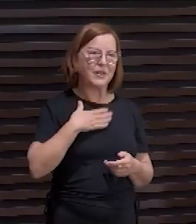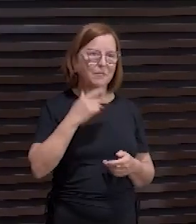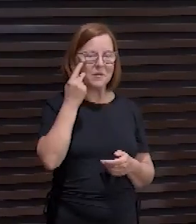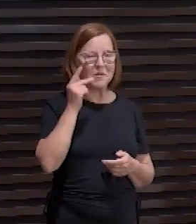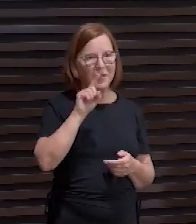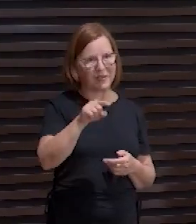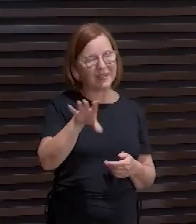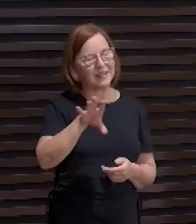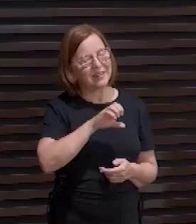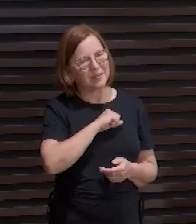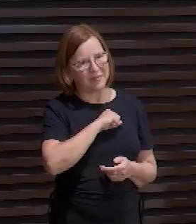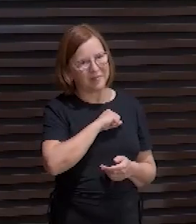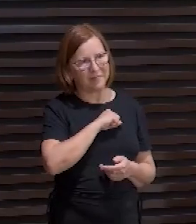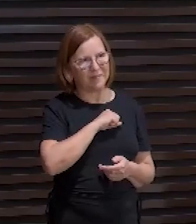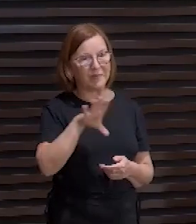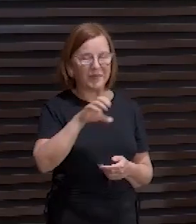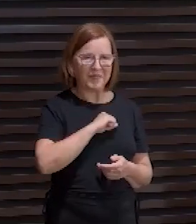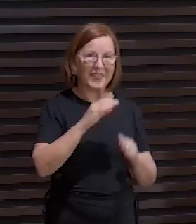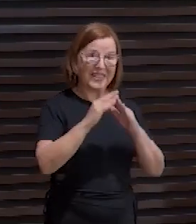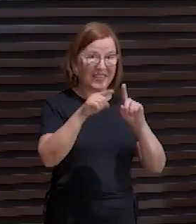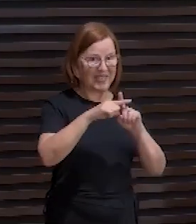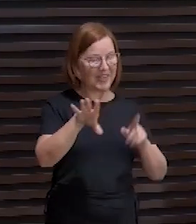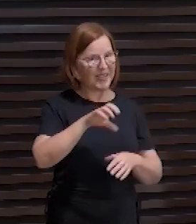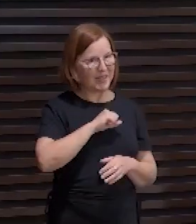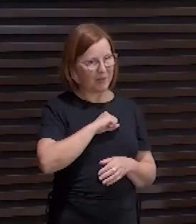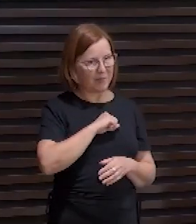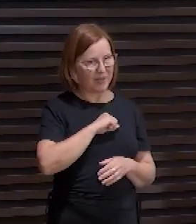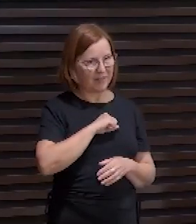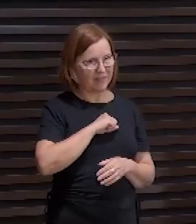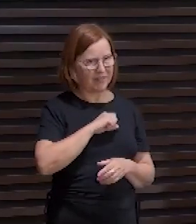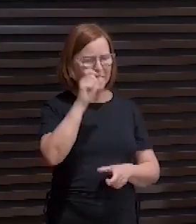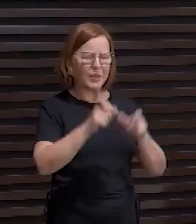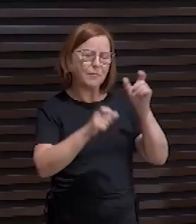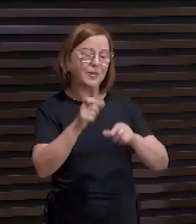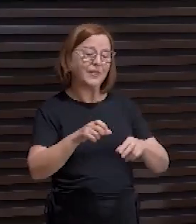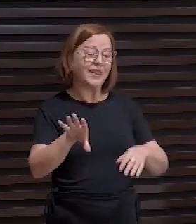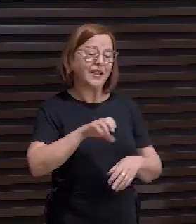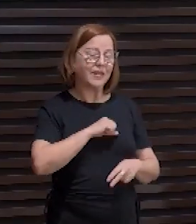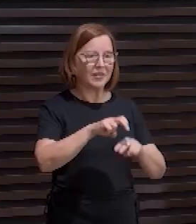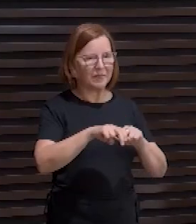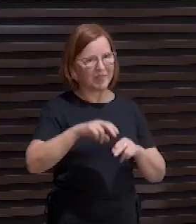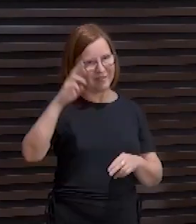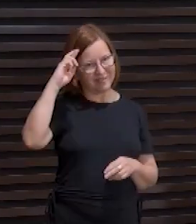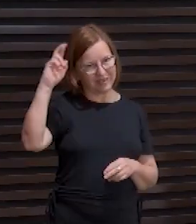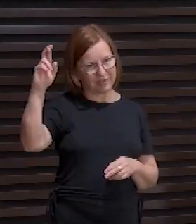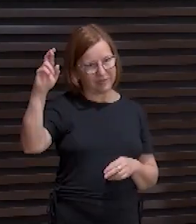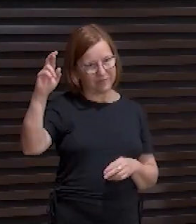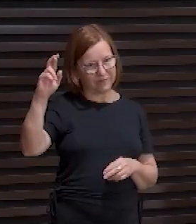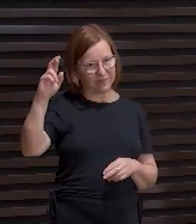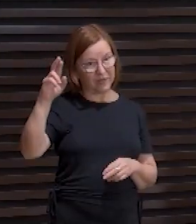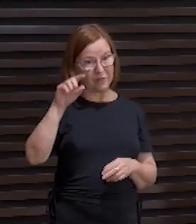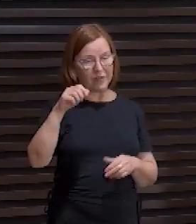Amado. Igreja amada e o indivíduo amado pelo Senhor. Se inclua nessa